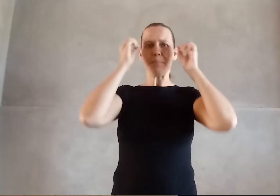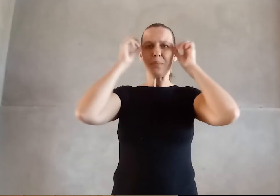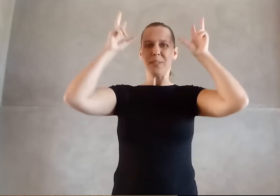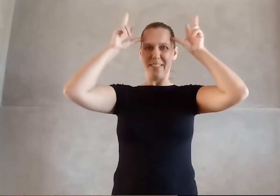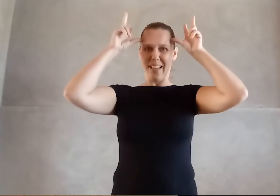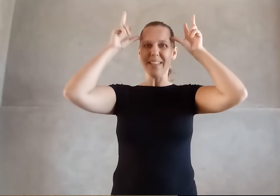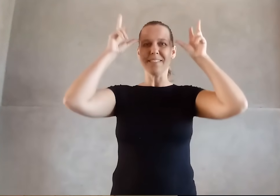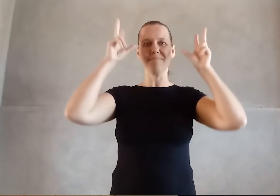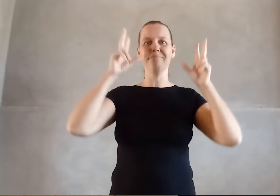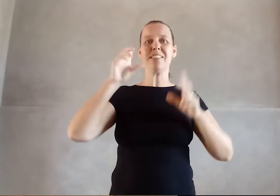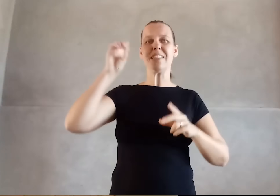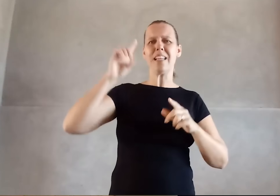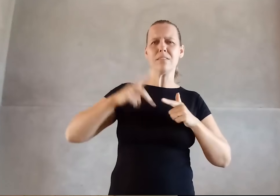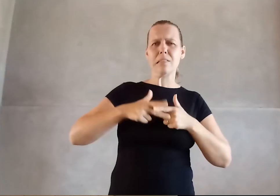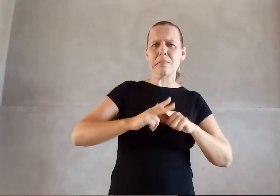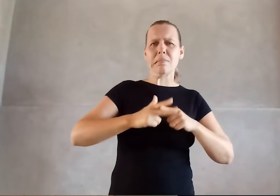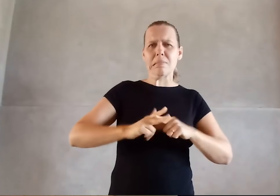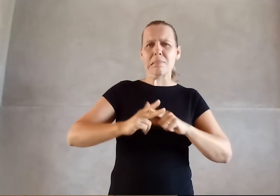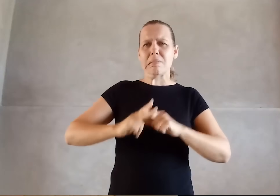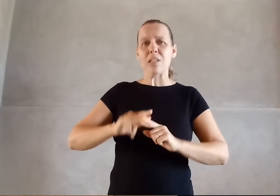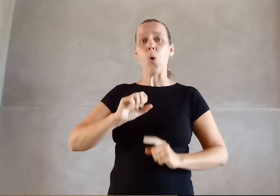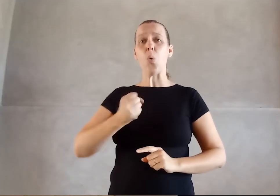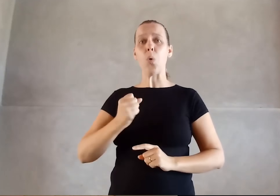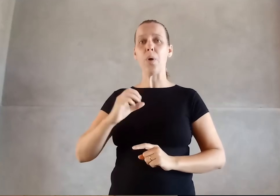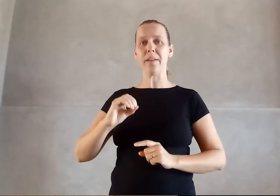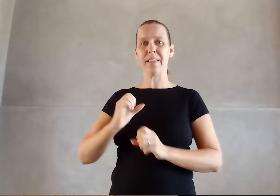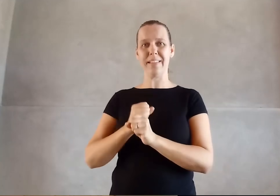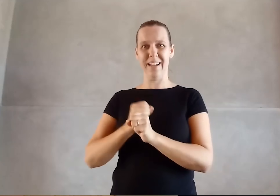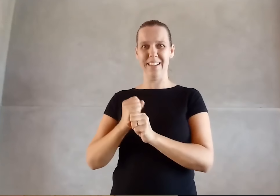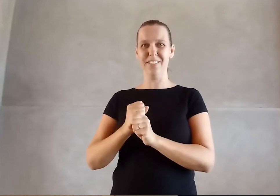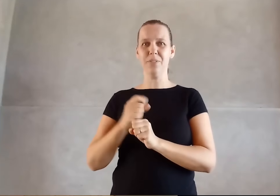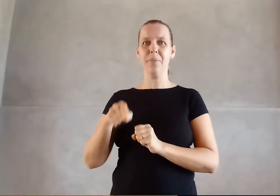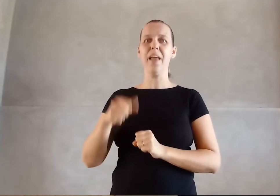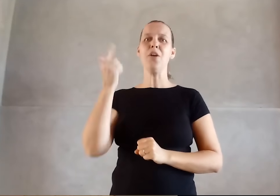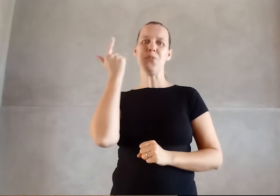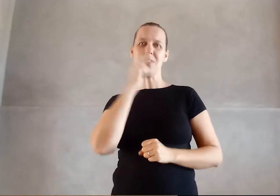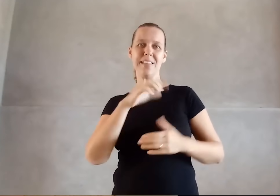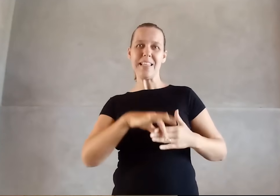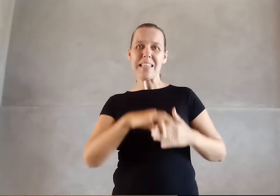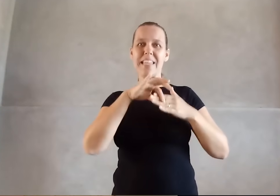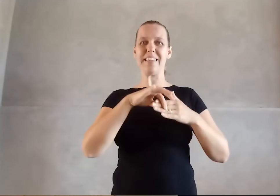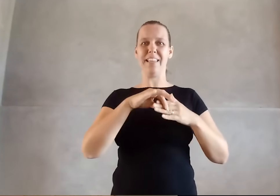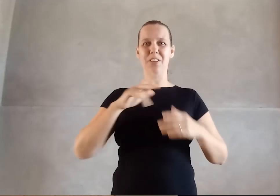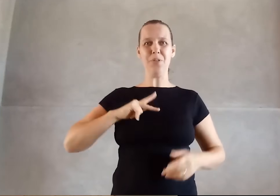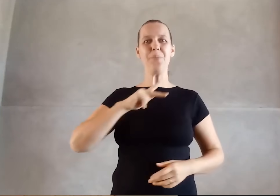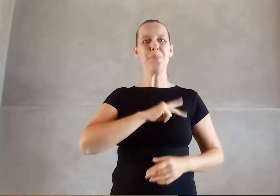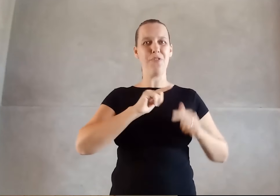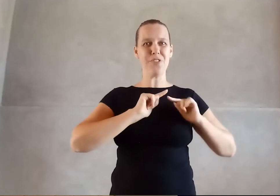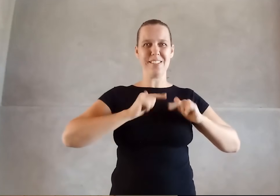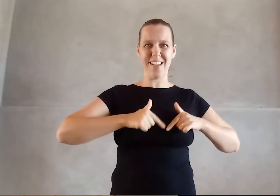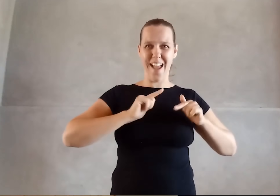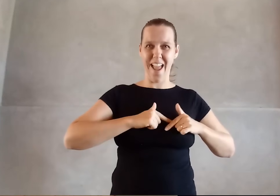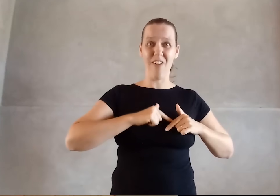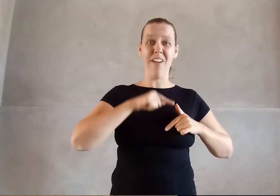pelas provações. Você olha, por exemplo, para Moisés, que Deus esperou 80 anos, trabalhou a vida dele